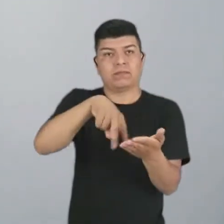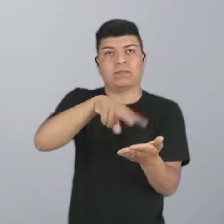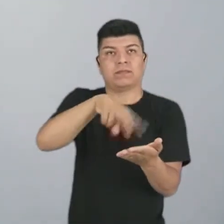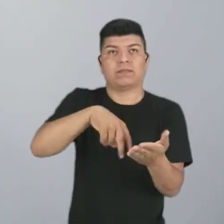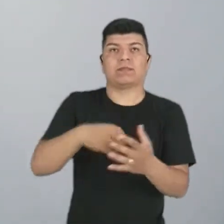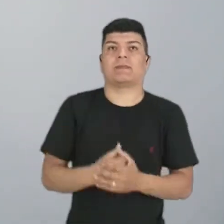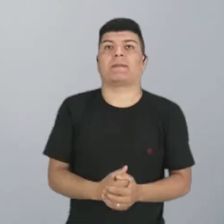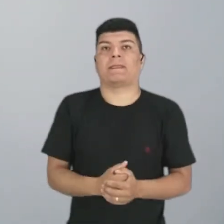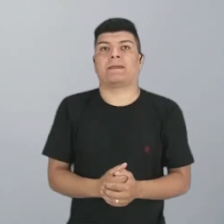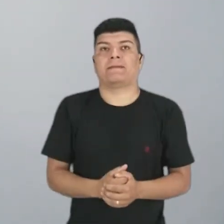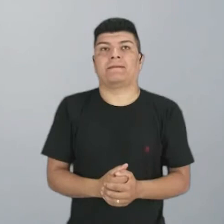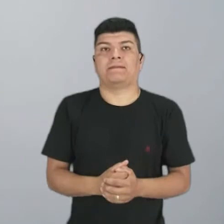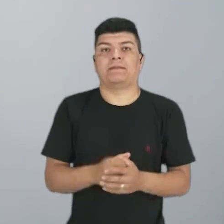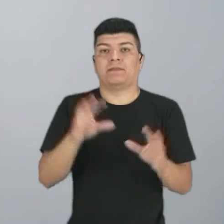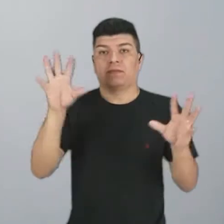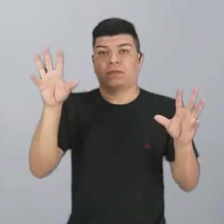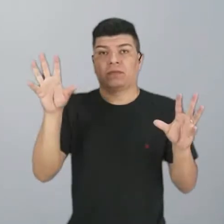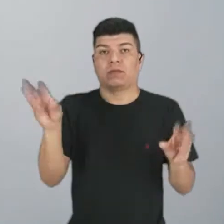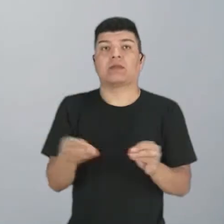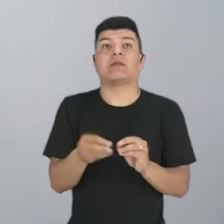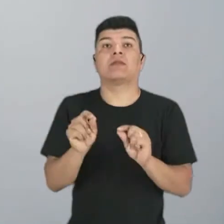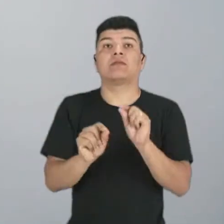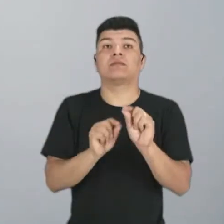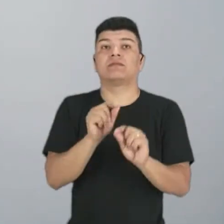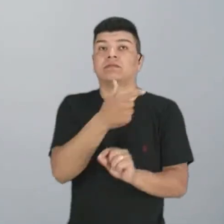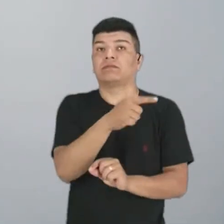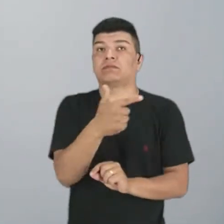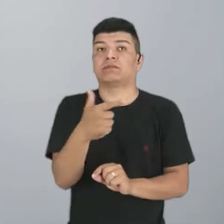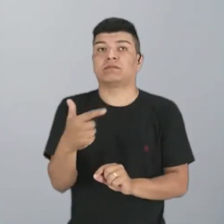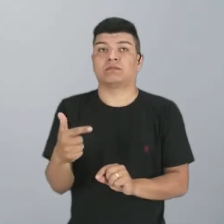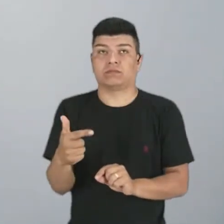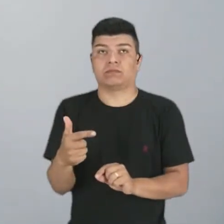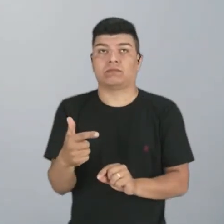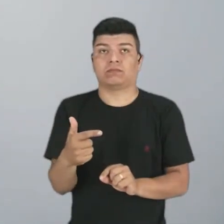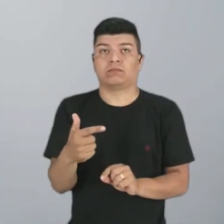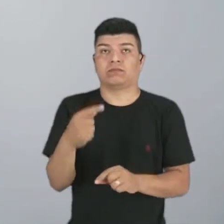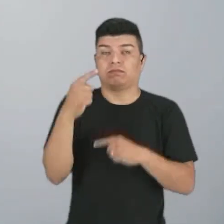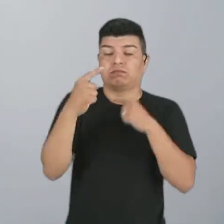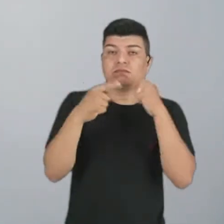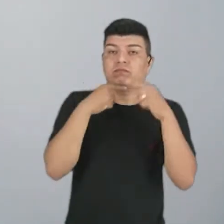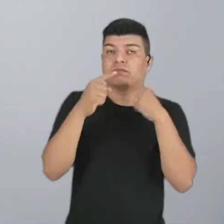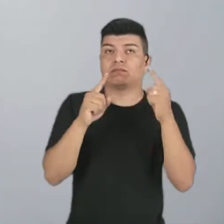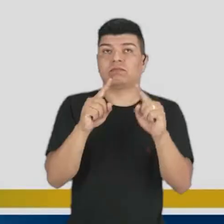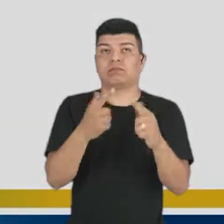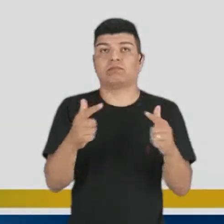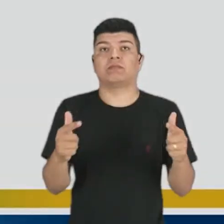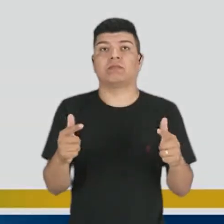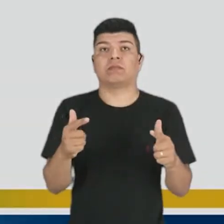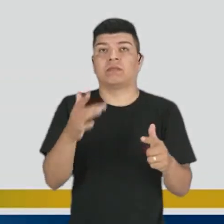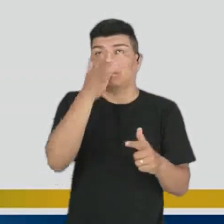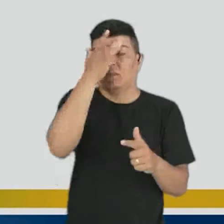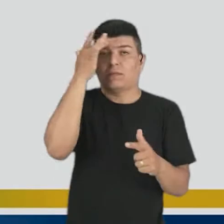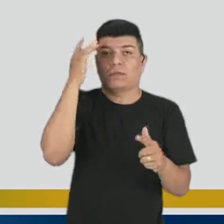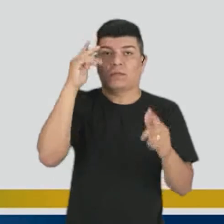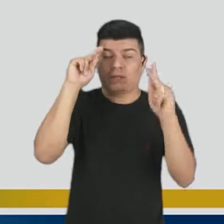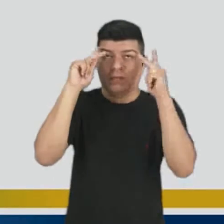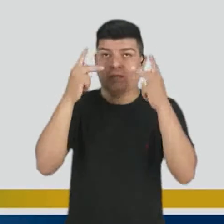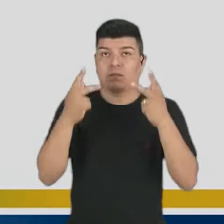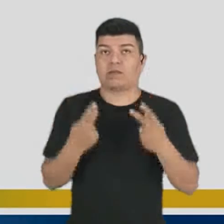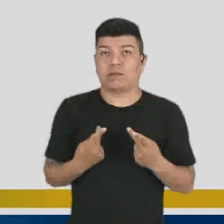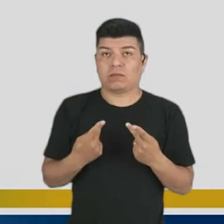leitura. Na conclusão, o autor diz, não há mais o benefício da dúvida. O ser humano é o principal indutor